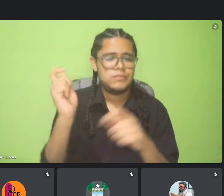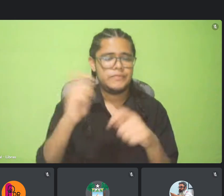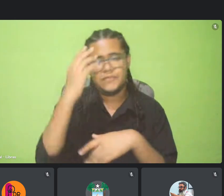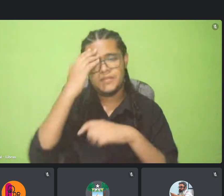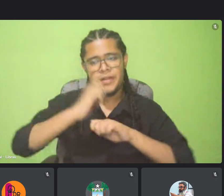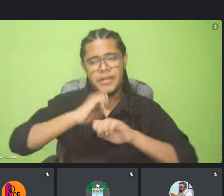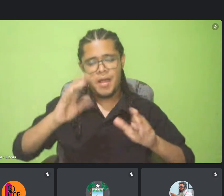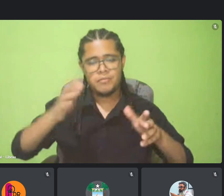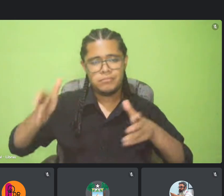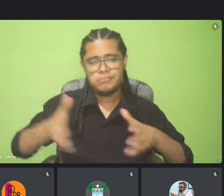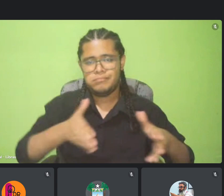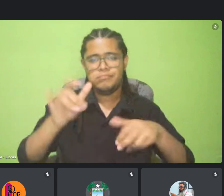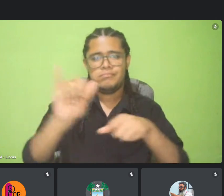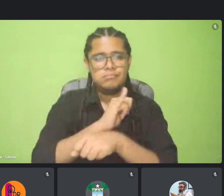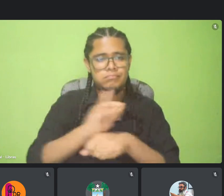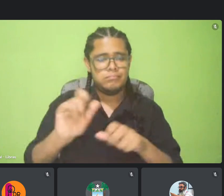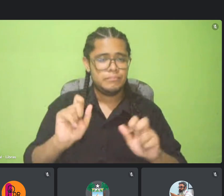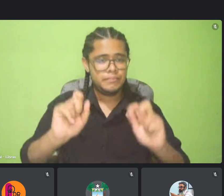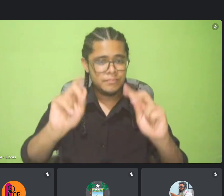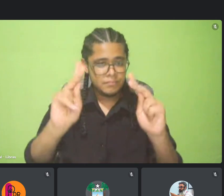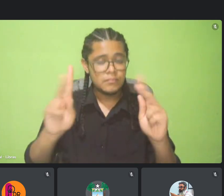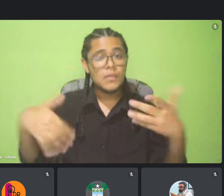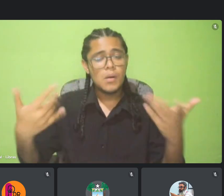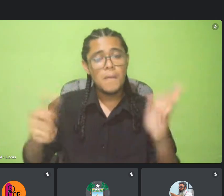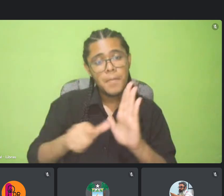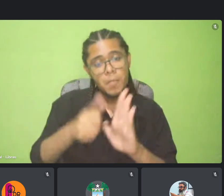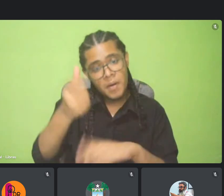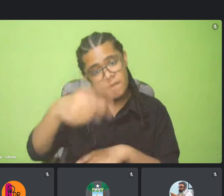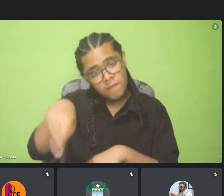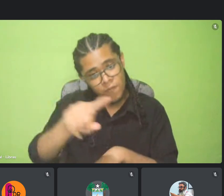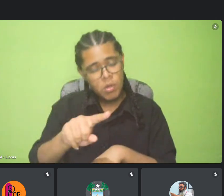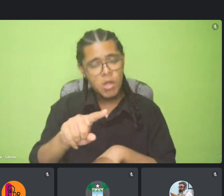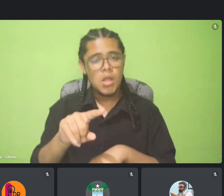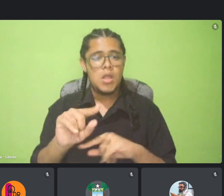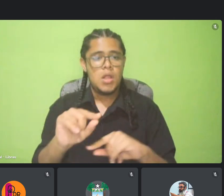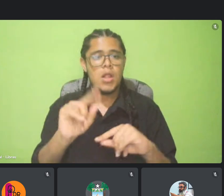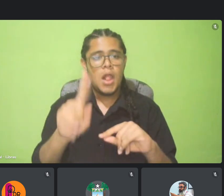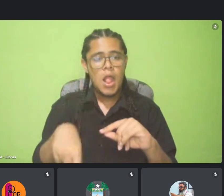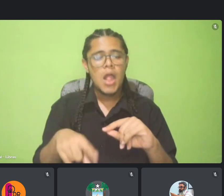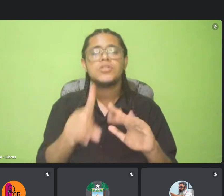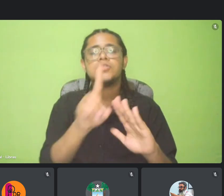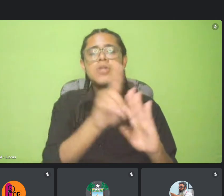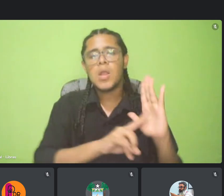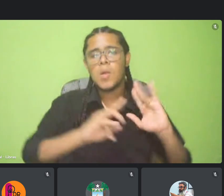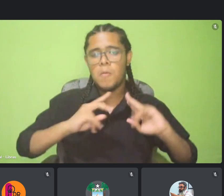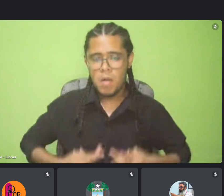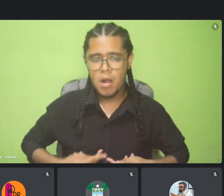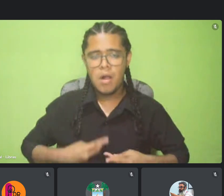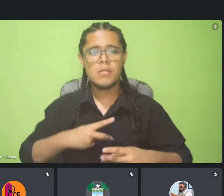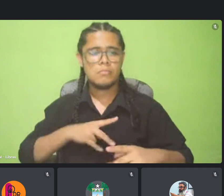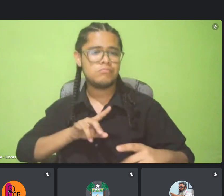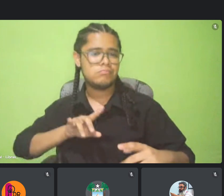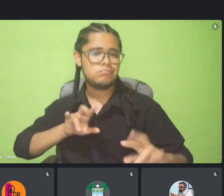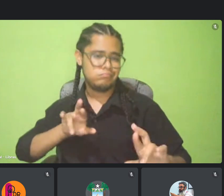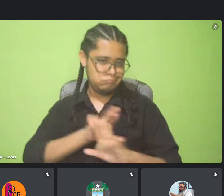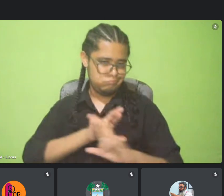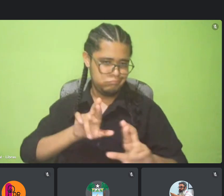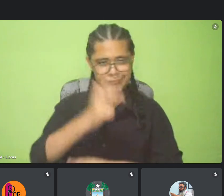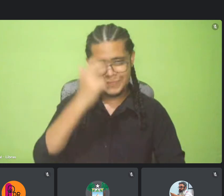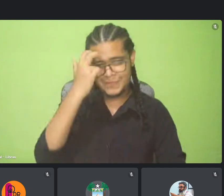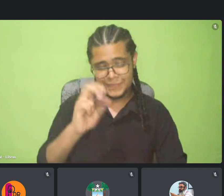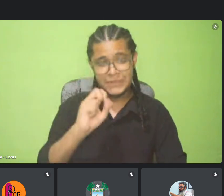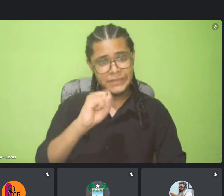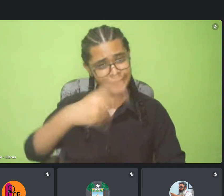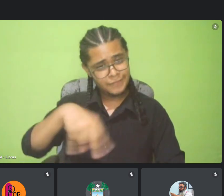Então, primeiro, vocês trazerem como vocês dialogam com a questão dos direitos humanos e cultura e se já conhecem a Paula